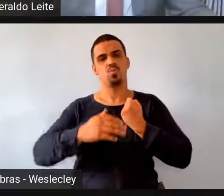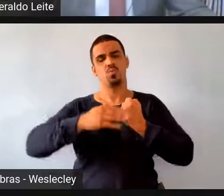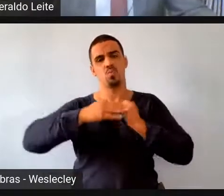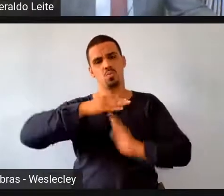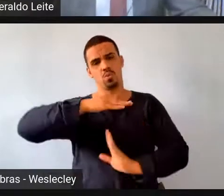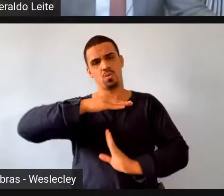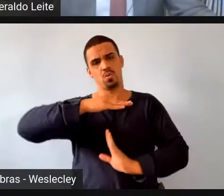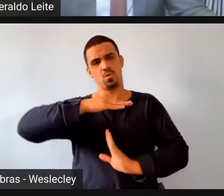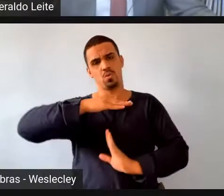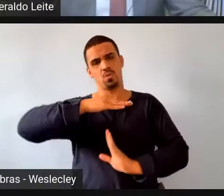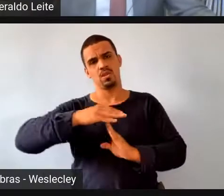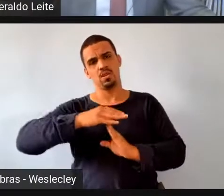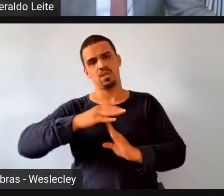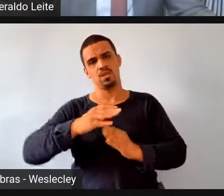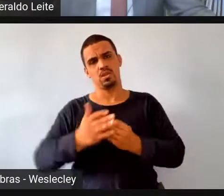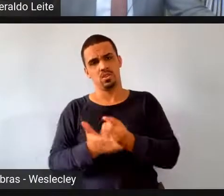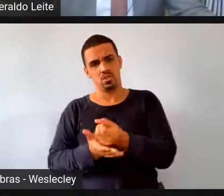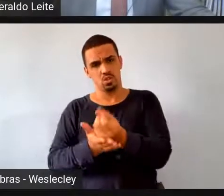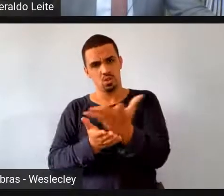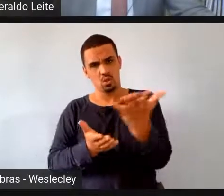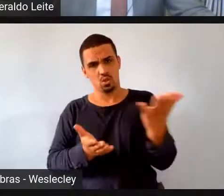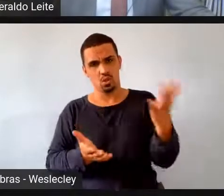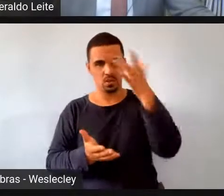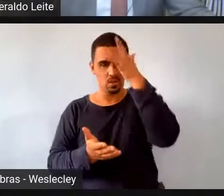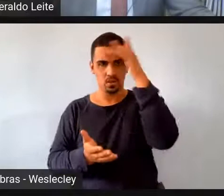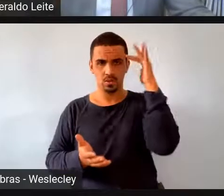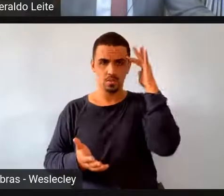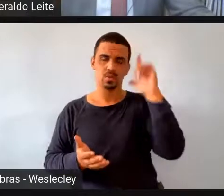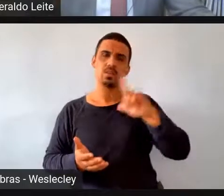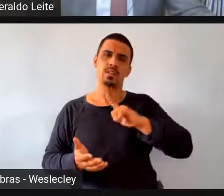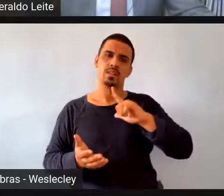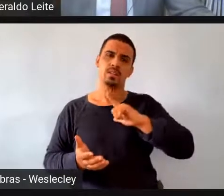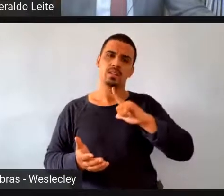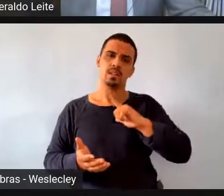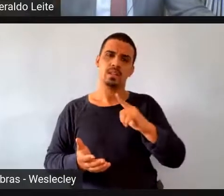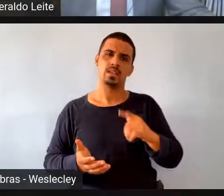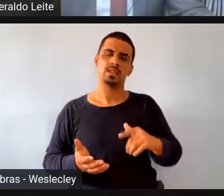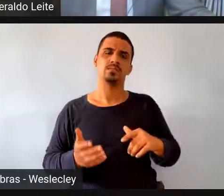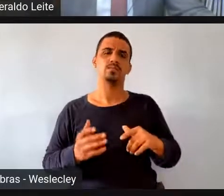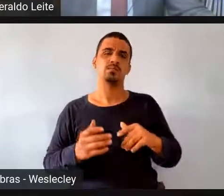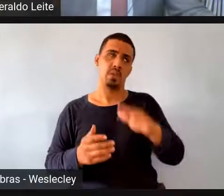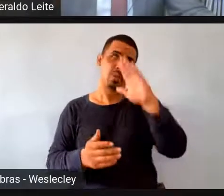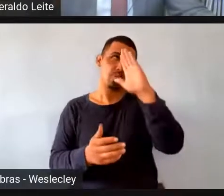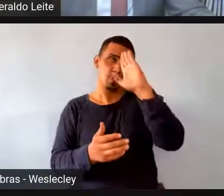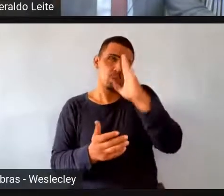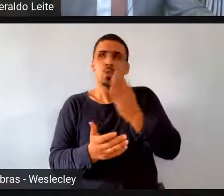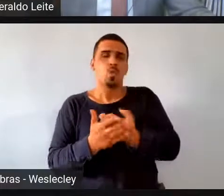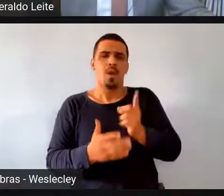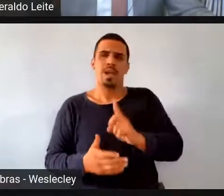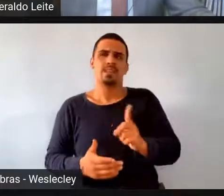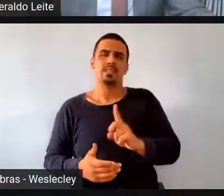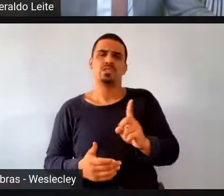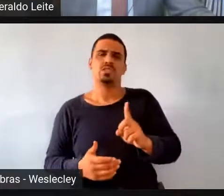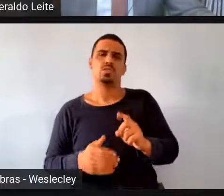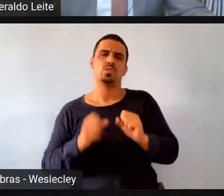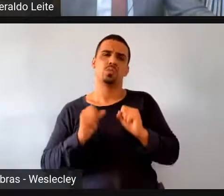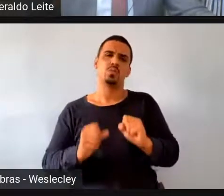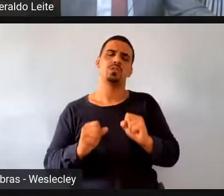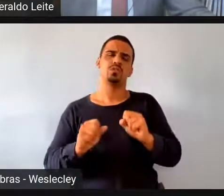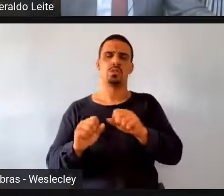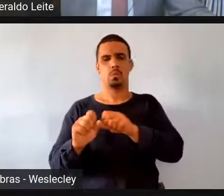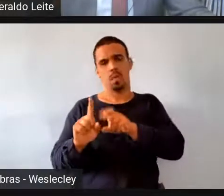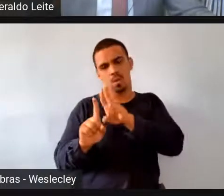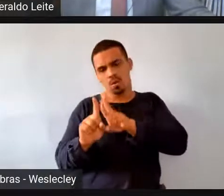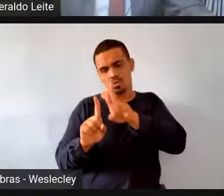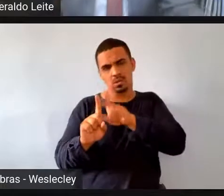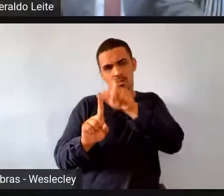de doadores ainda. Não acredito que ele esteja sendo, eventualmente pode estar sendo usado por um laranja, mas eu